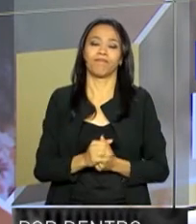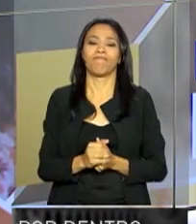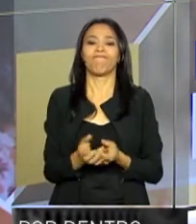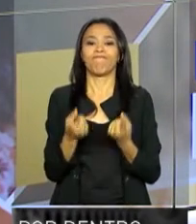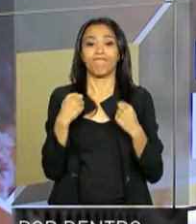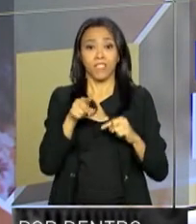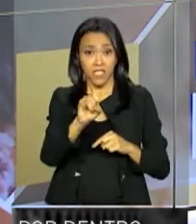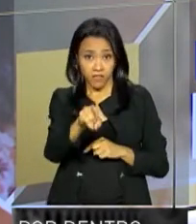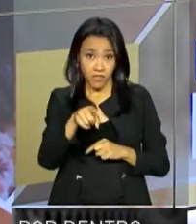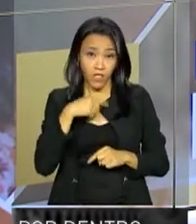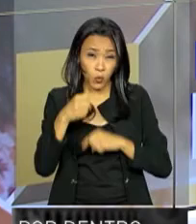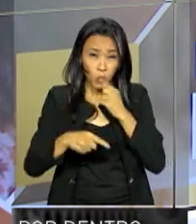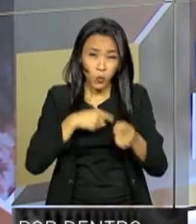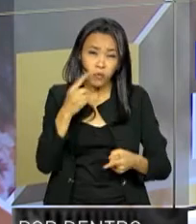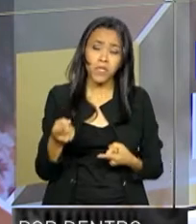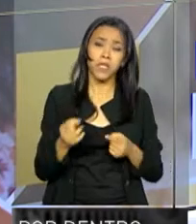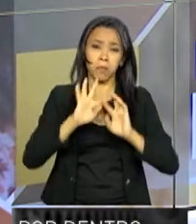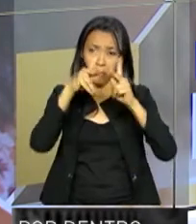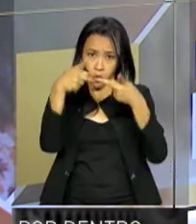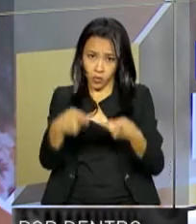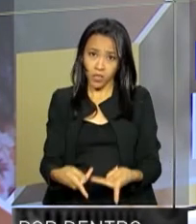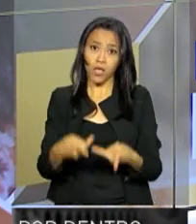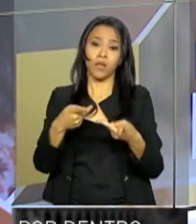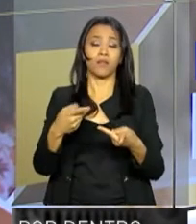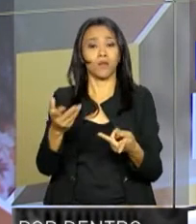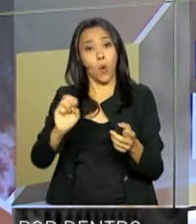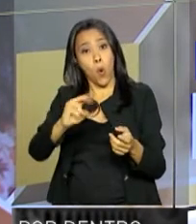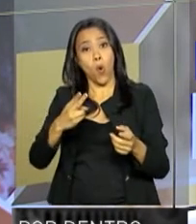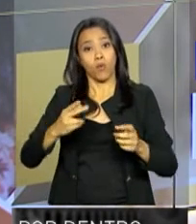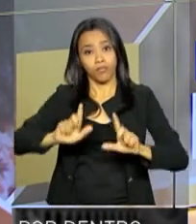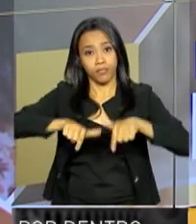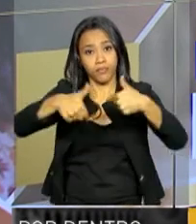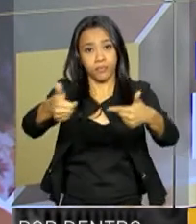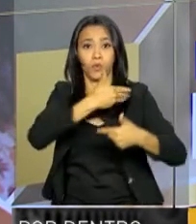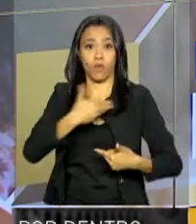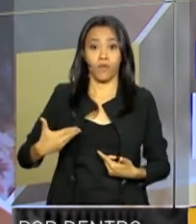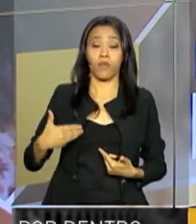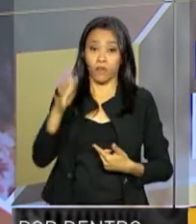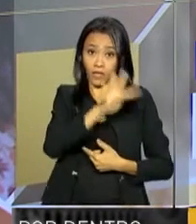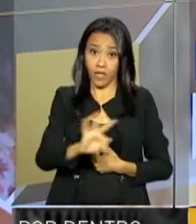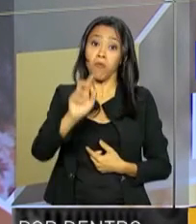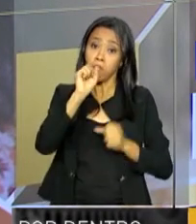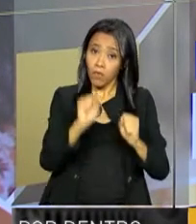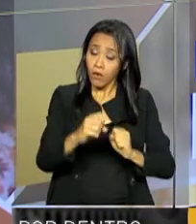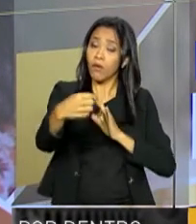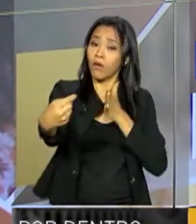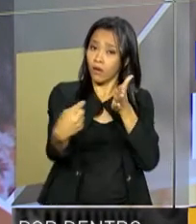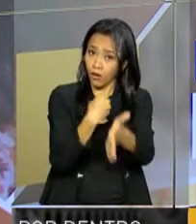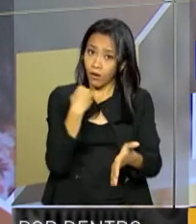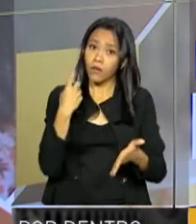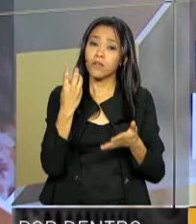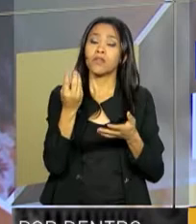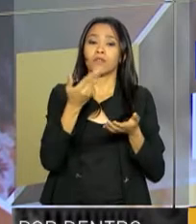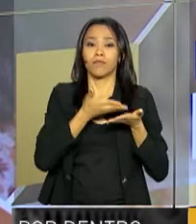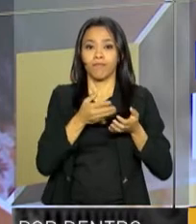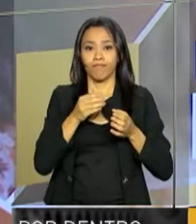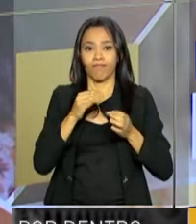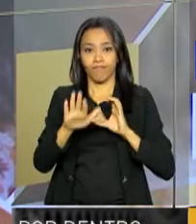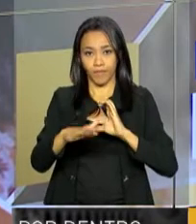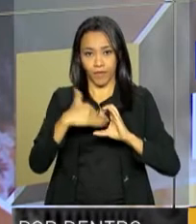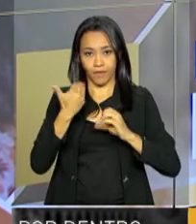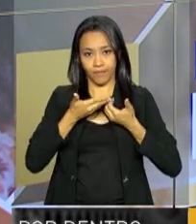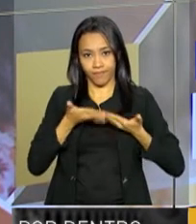você tem dúvida sobre algum projeto ou ação do governo federal então mande a sua pergunta pra gente por dentro do governo a